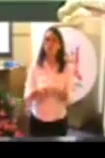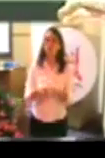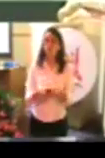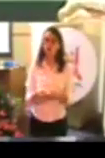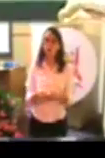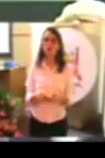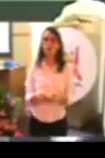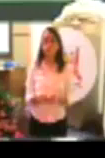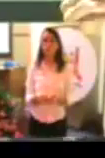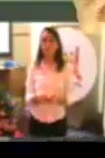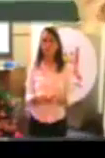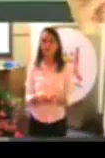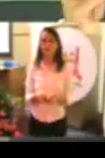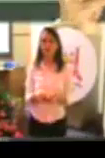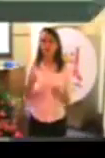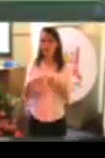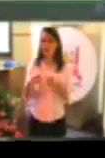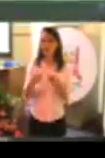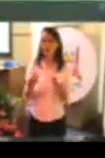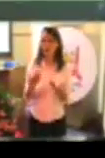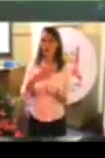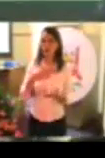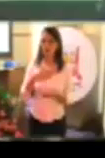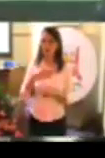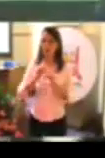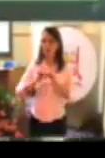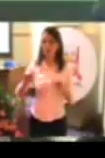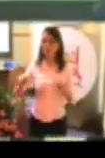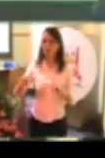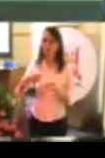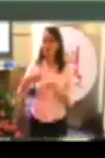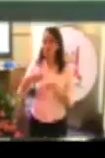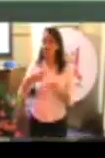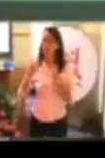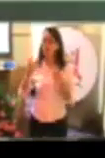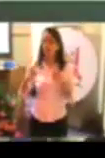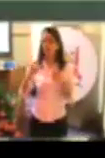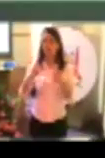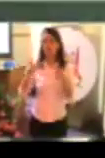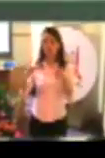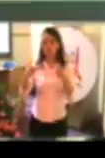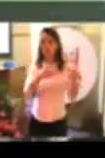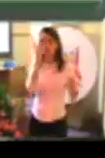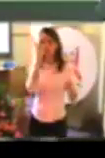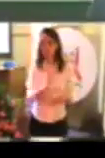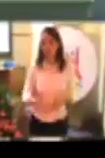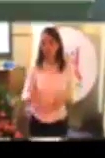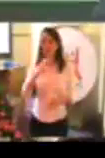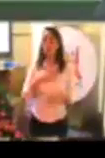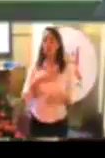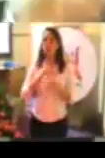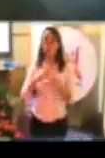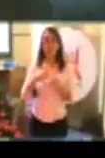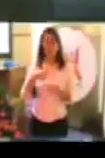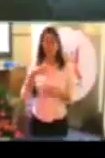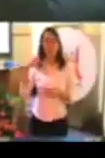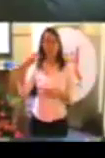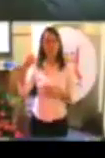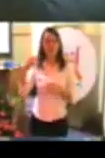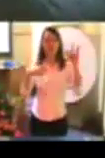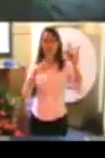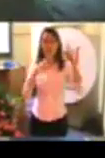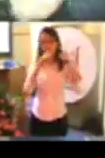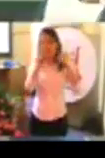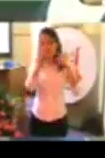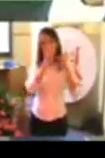Legislativa, porque eu digo para onde eu vou no Brasil inteiro. E eu viajo o Brasil, lá de